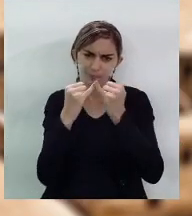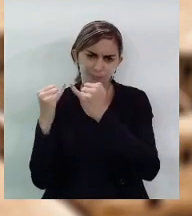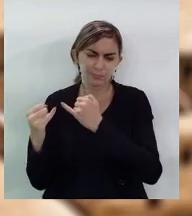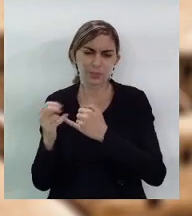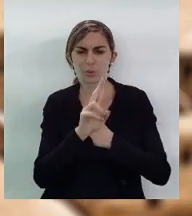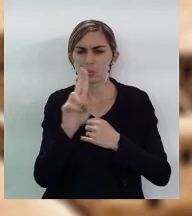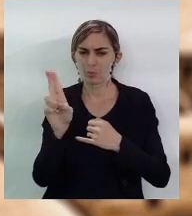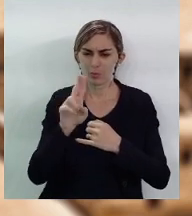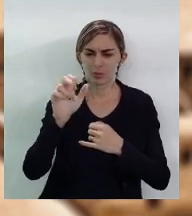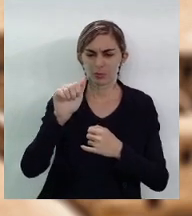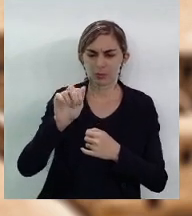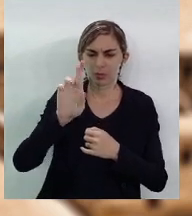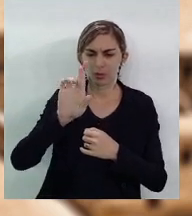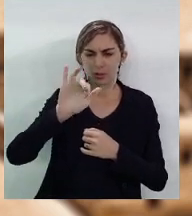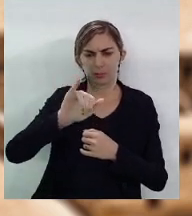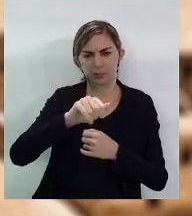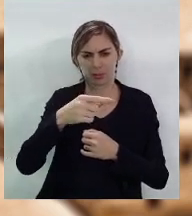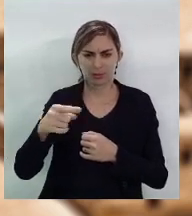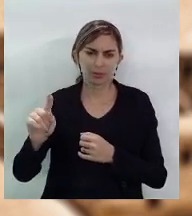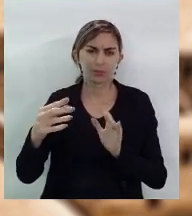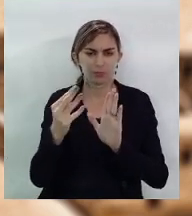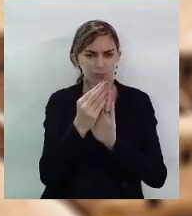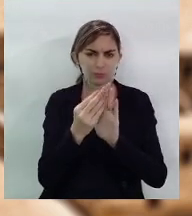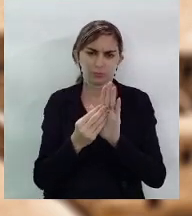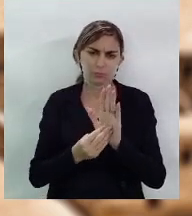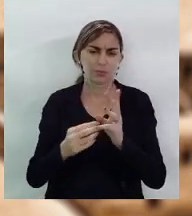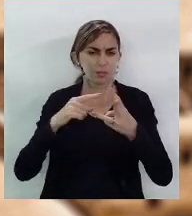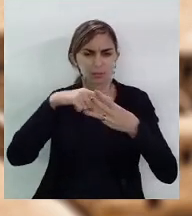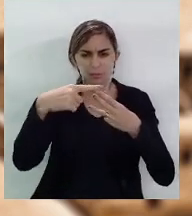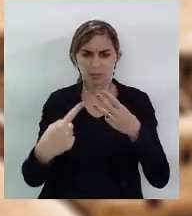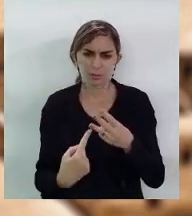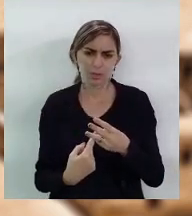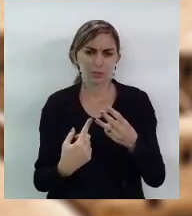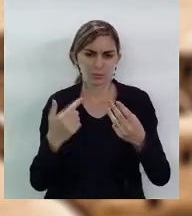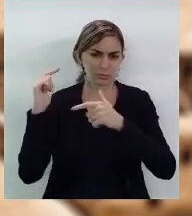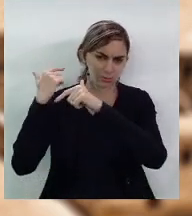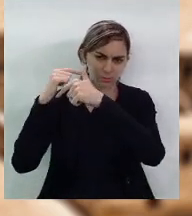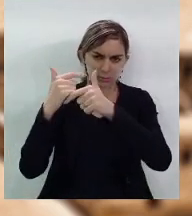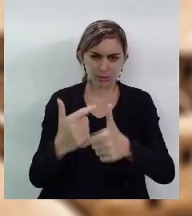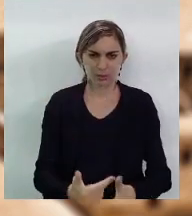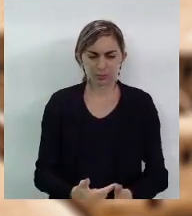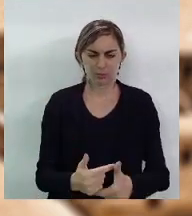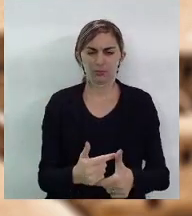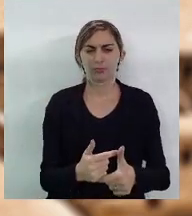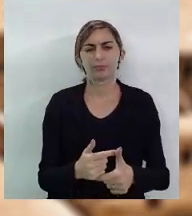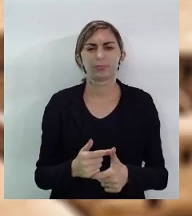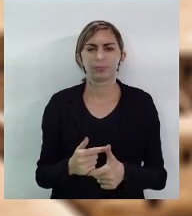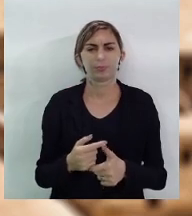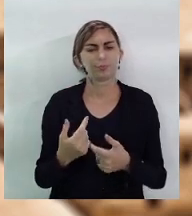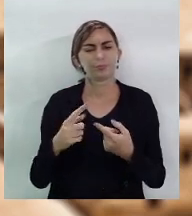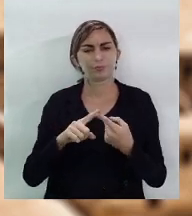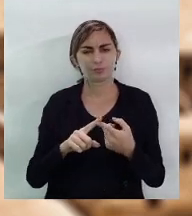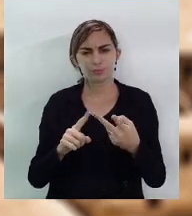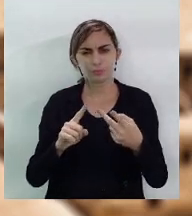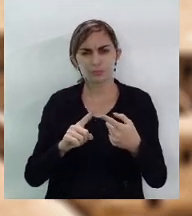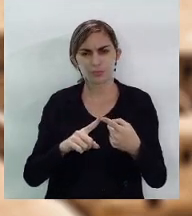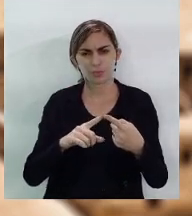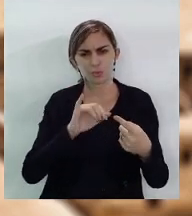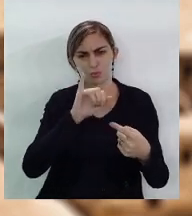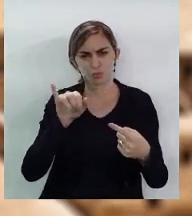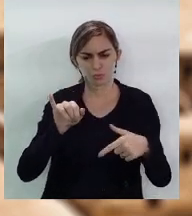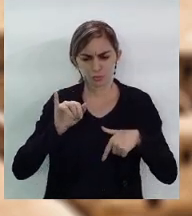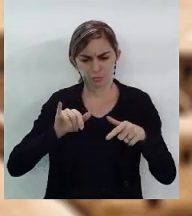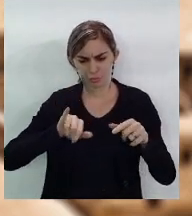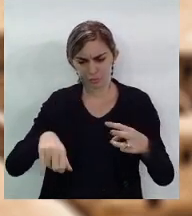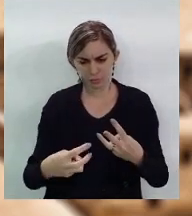de Abraão, certo? Ele é citado nessas três grandes tradições: o judaísmo, o cristianismo e o islamismo.